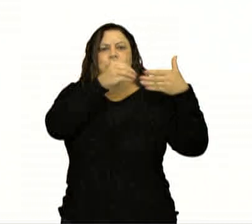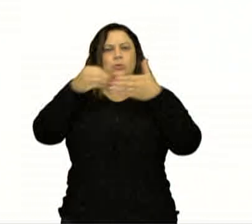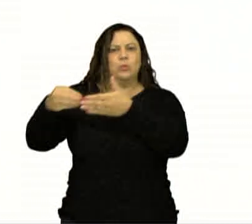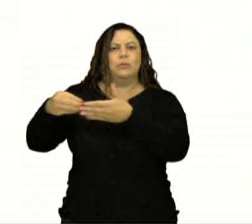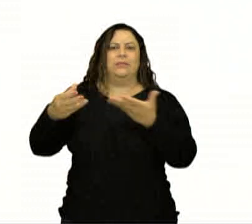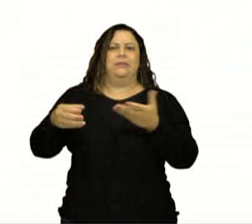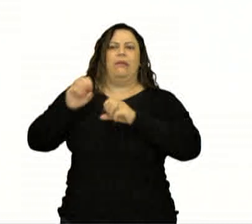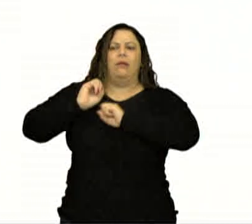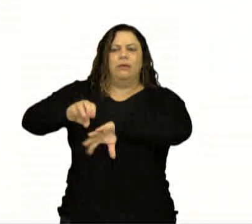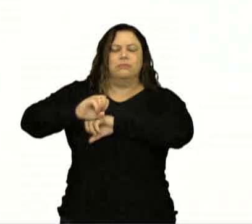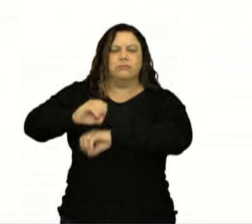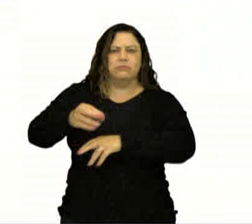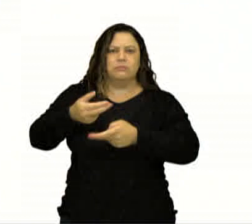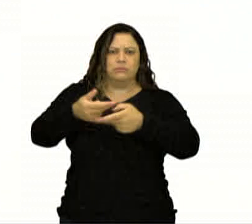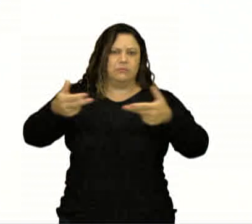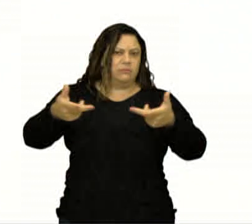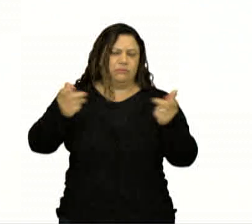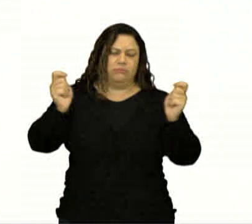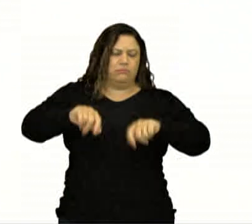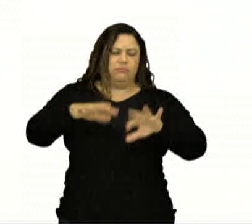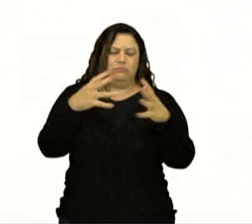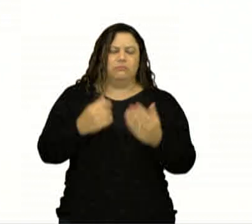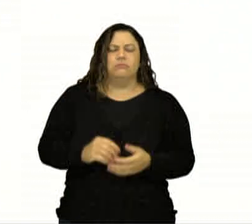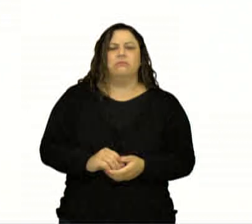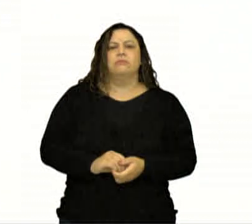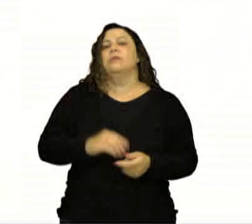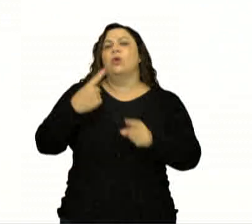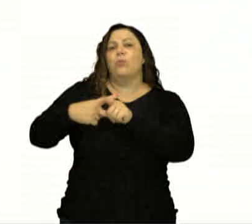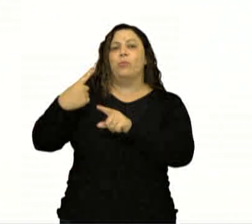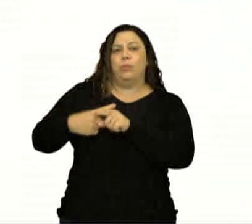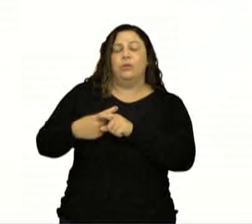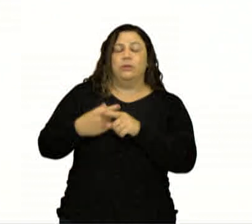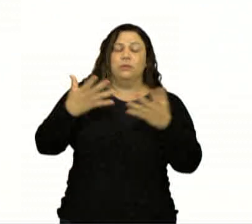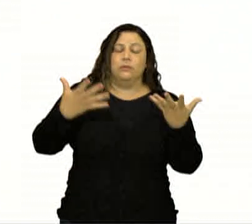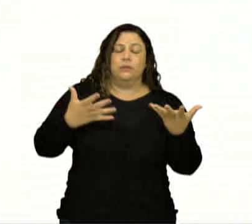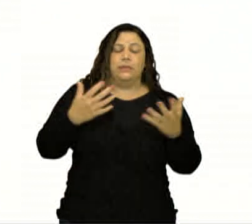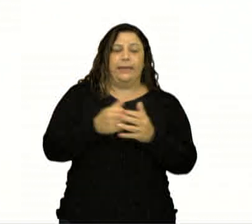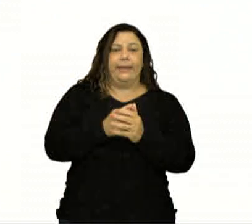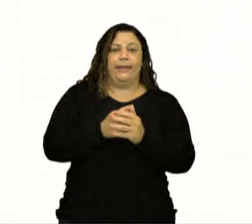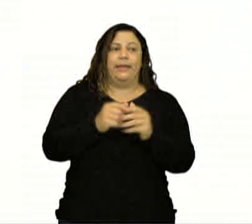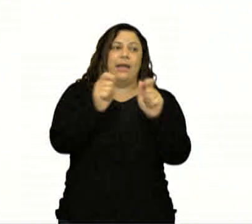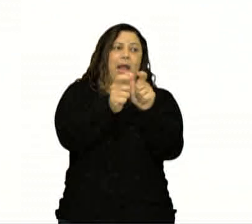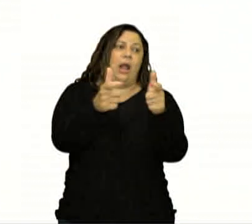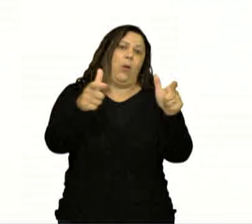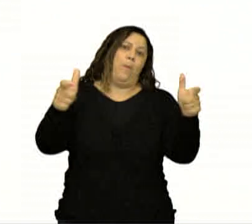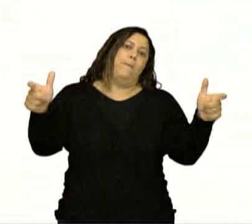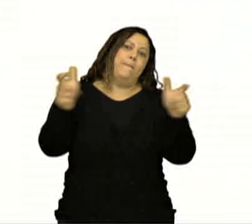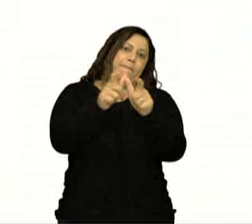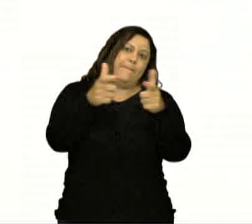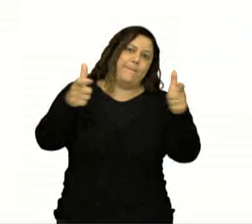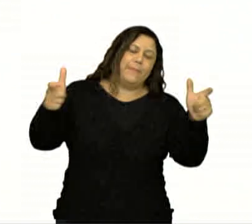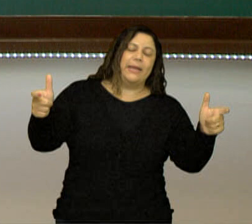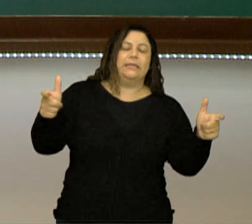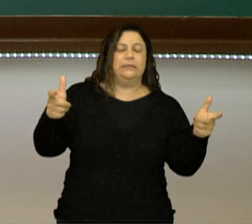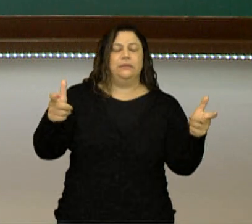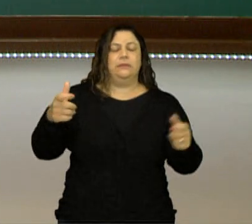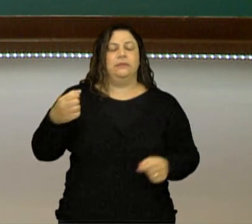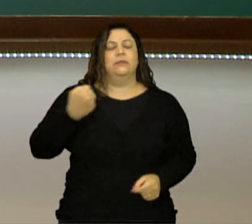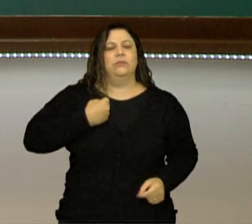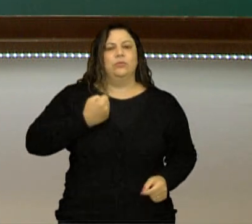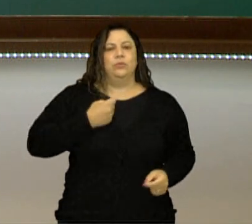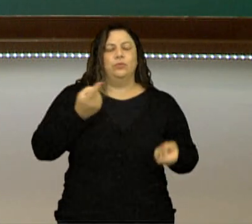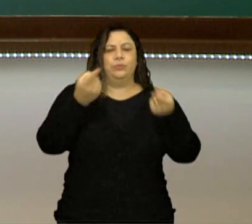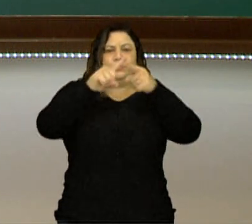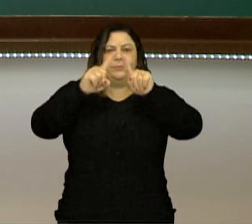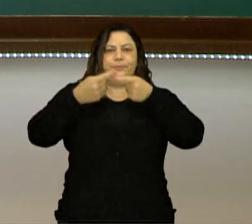né, muito aceito ali, por justamente amplificar cada vez mais os números e combinações dos